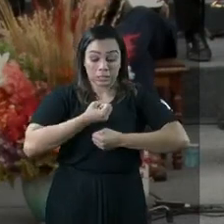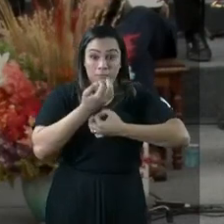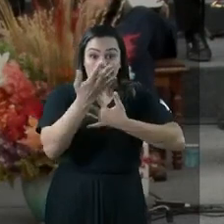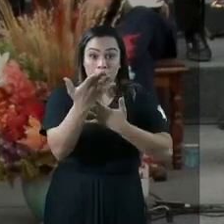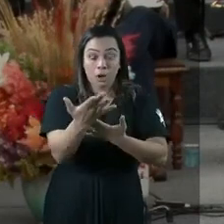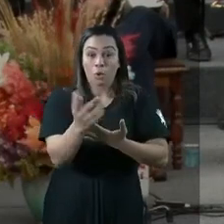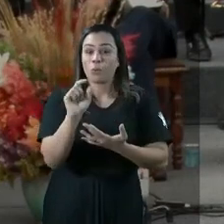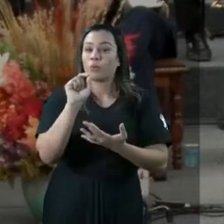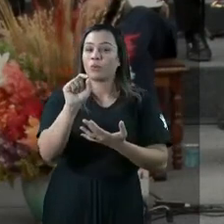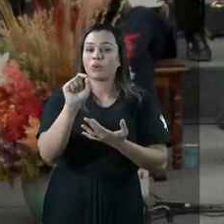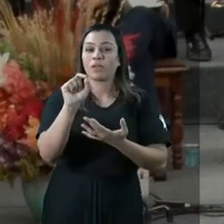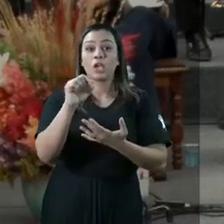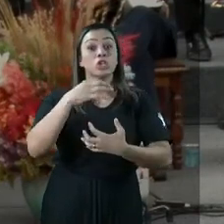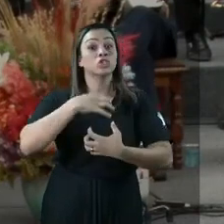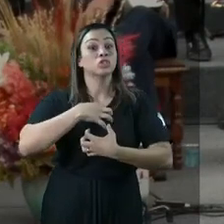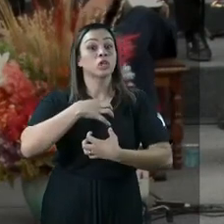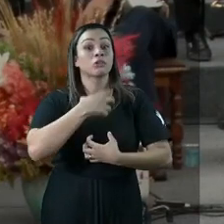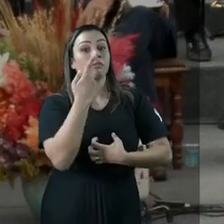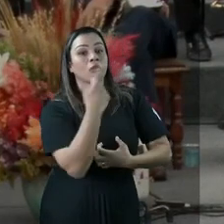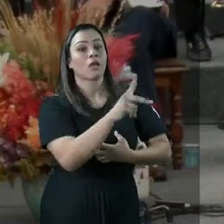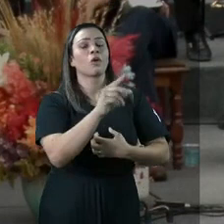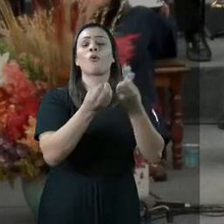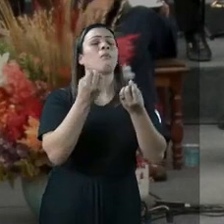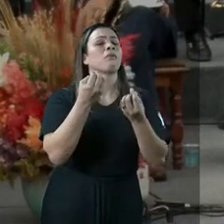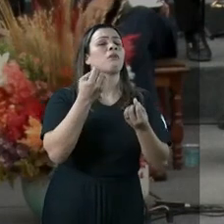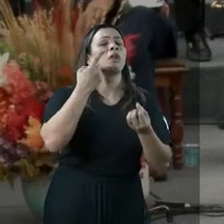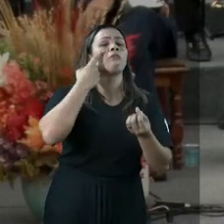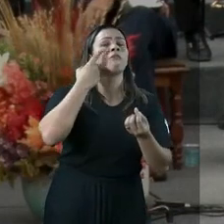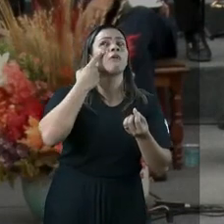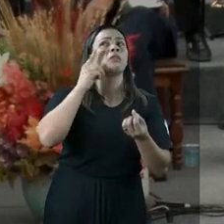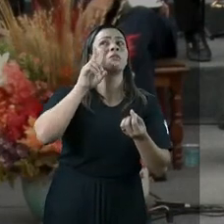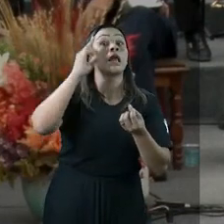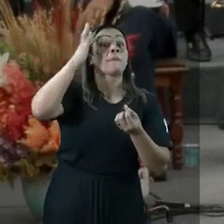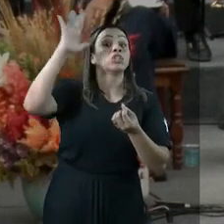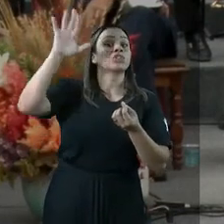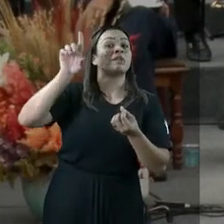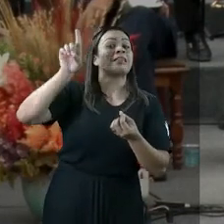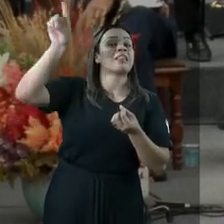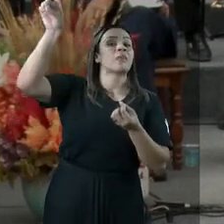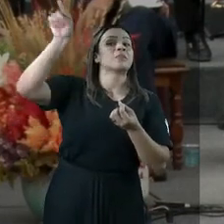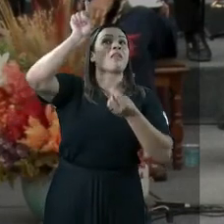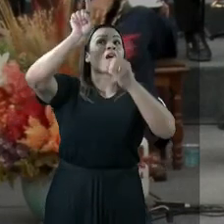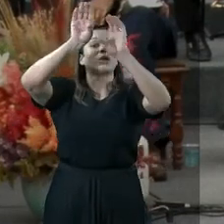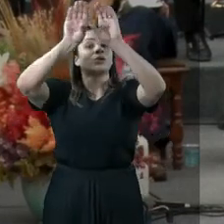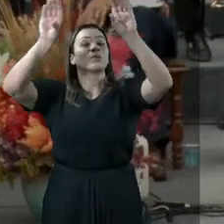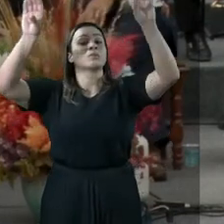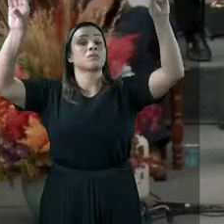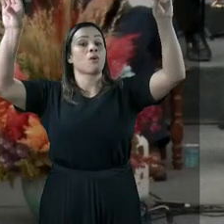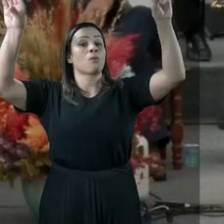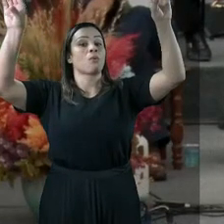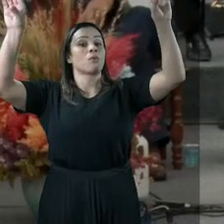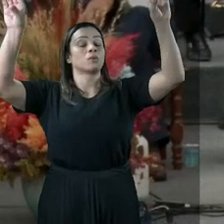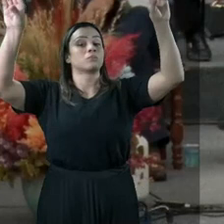ele enxerga Deus no trono do céu, ainda que o mesmo Deus tenha o colocado sobre o trono de Israel.